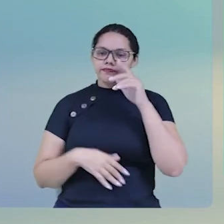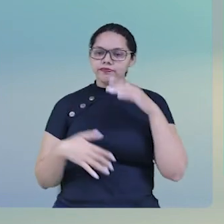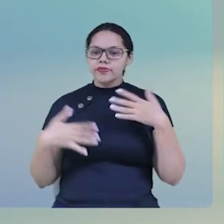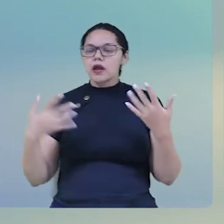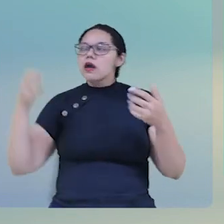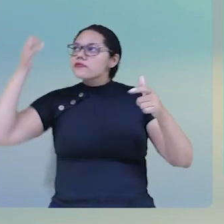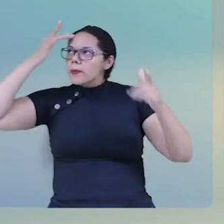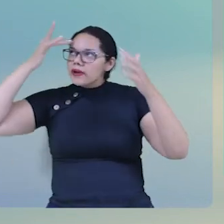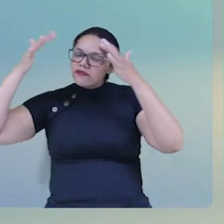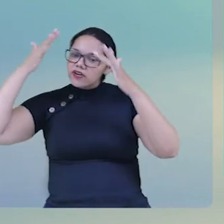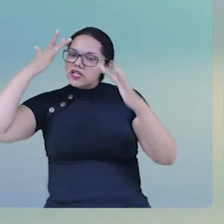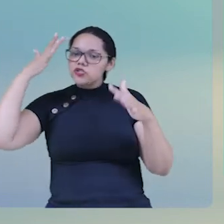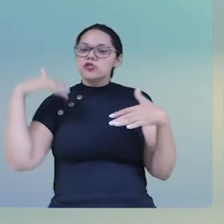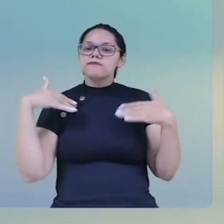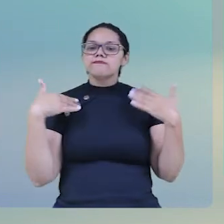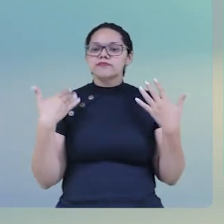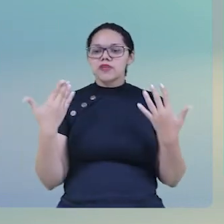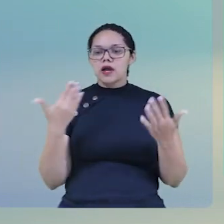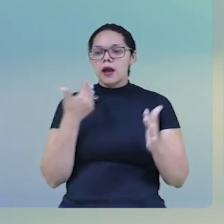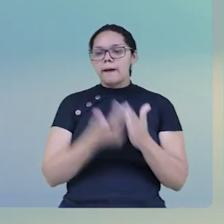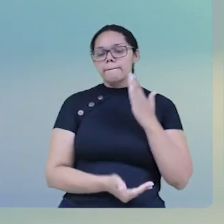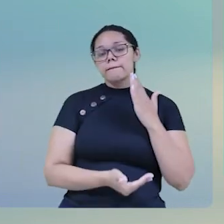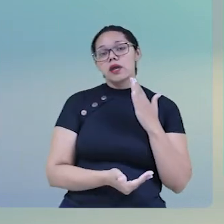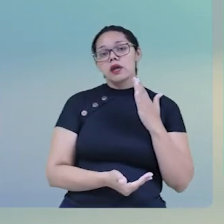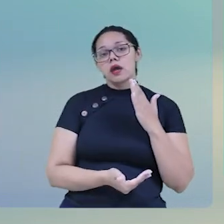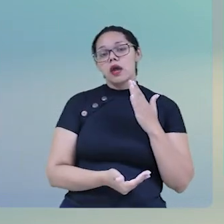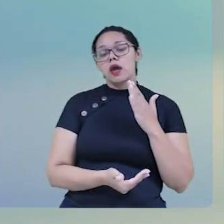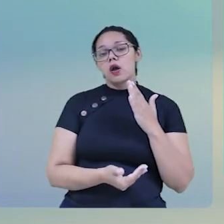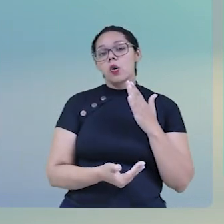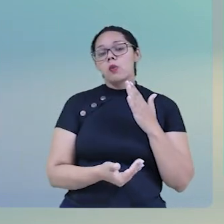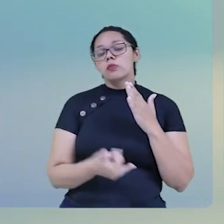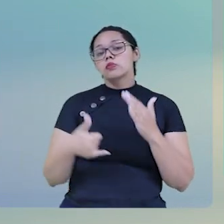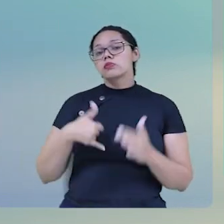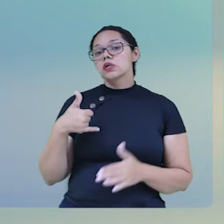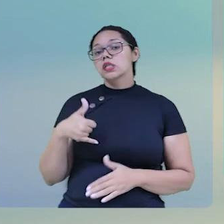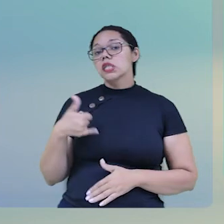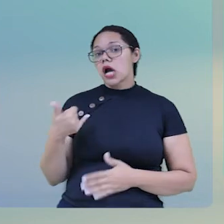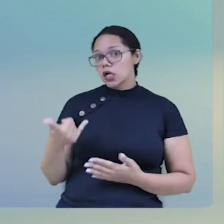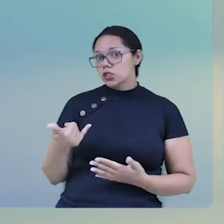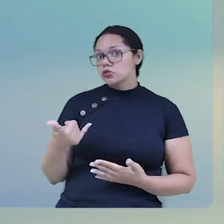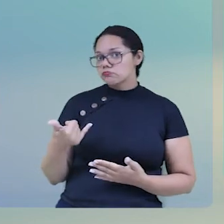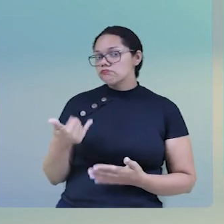vamos refletir. A perda de massa muscular é comum com a idade. Ok.